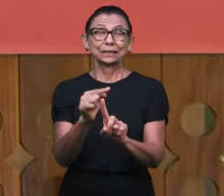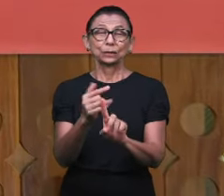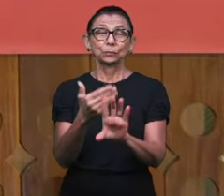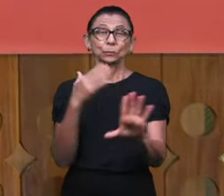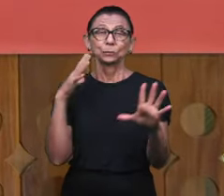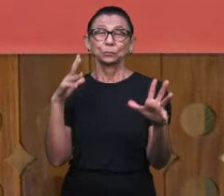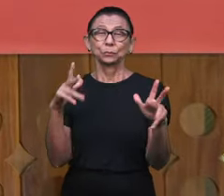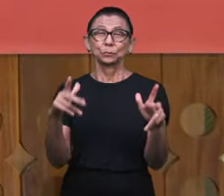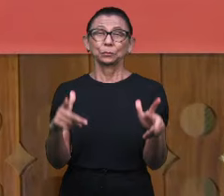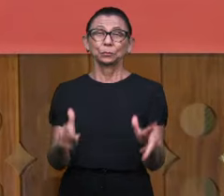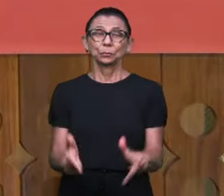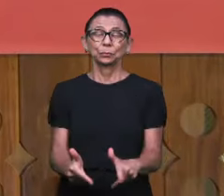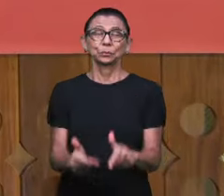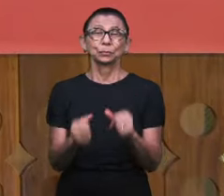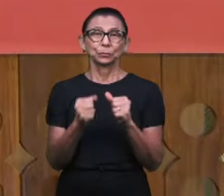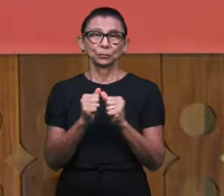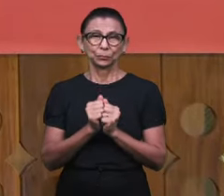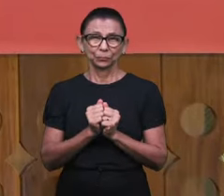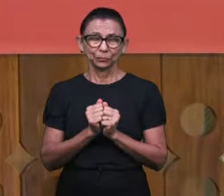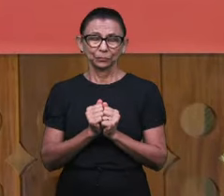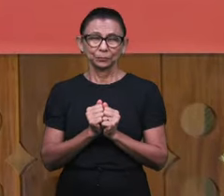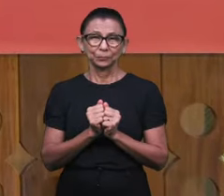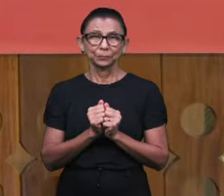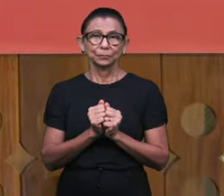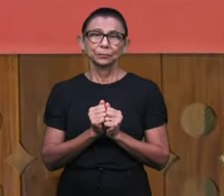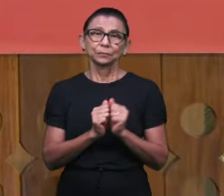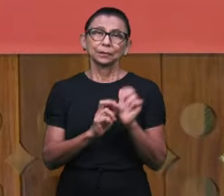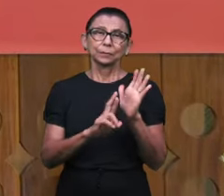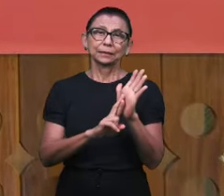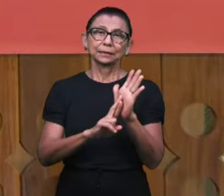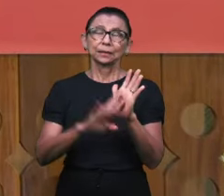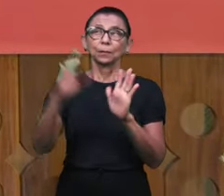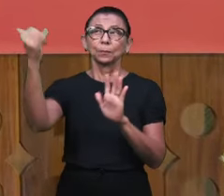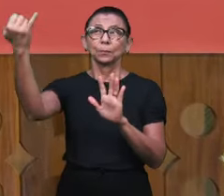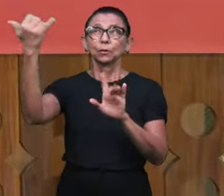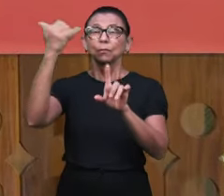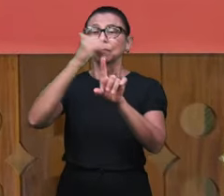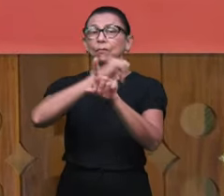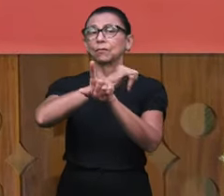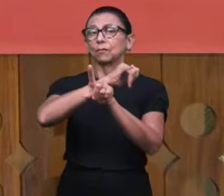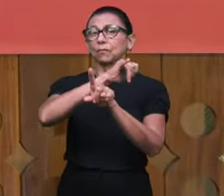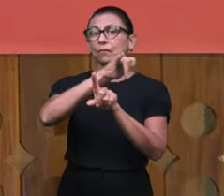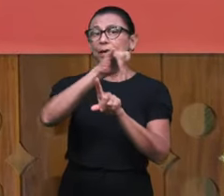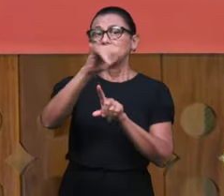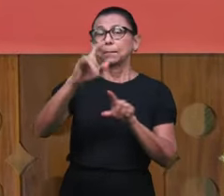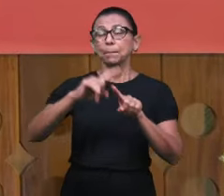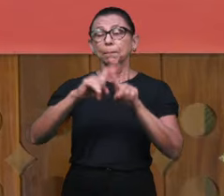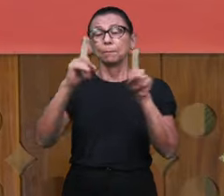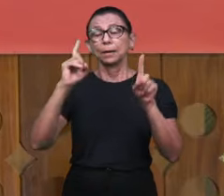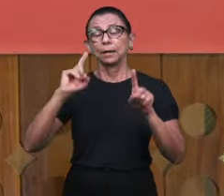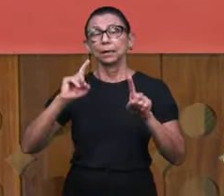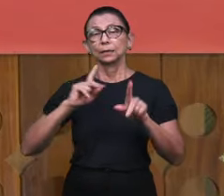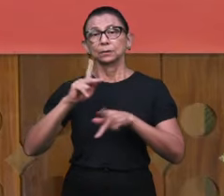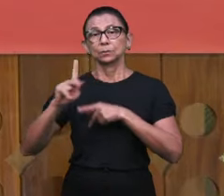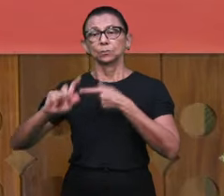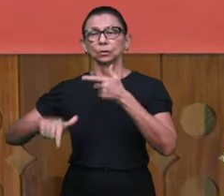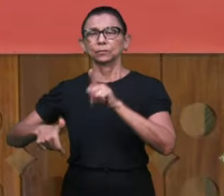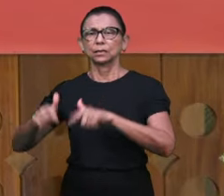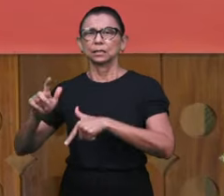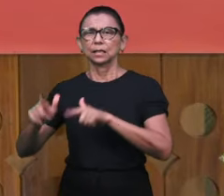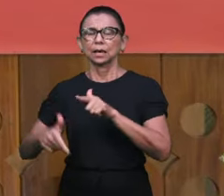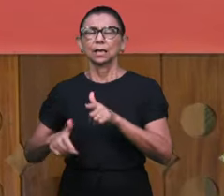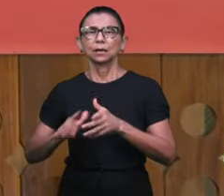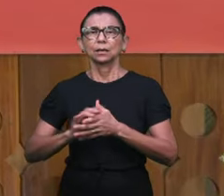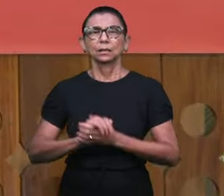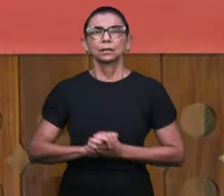viria e que para Israel era simplesmente uma liturgia. E aquela